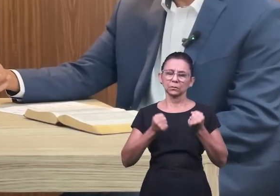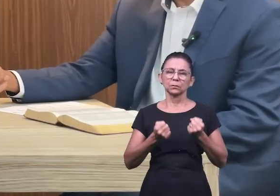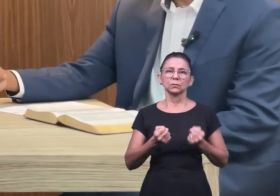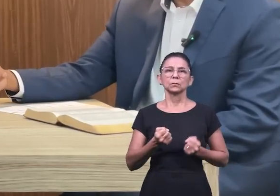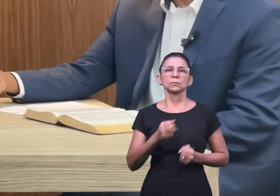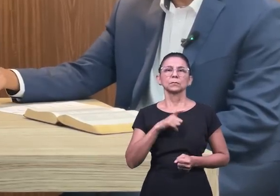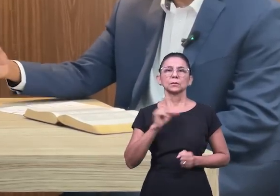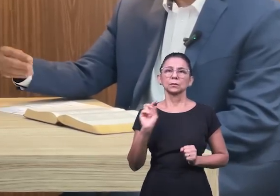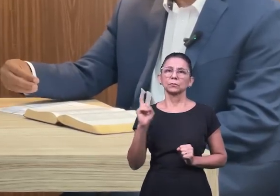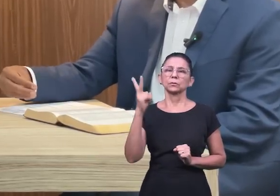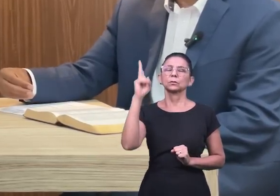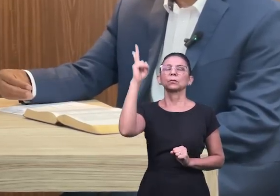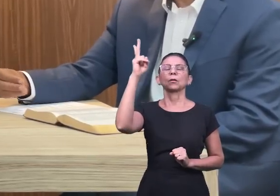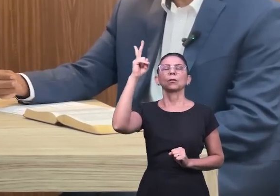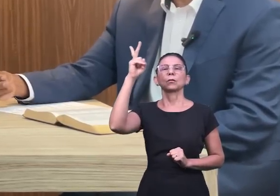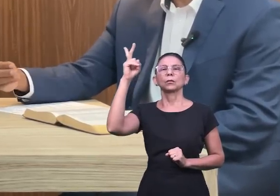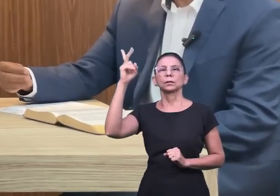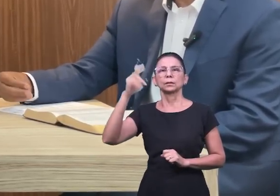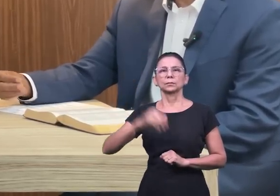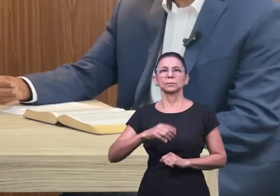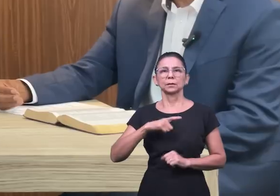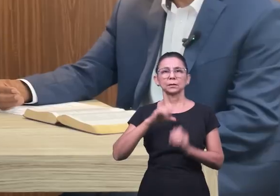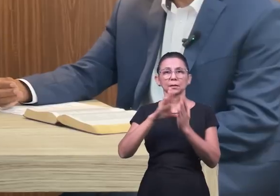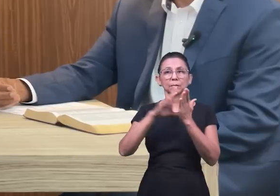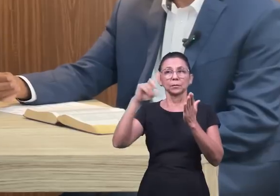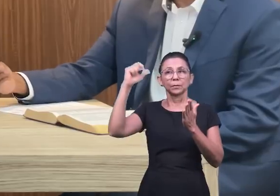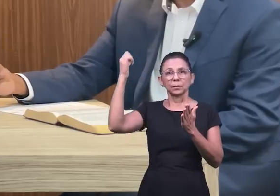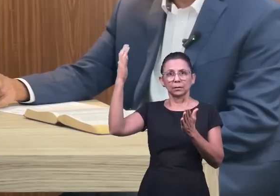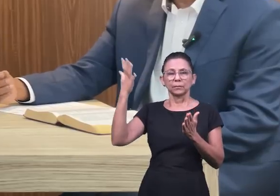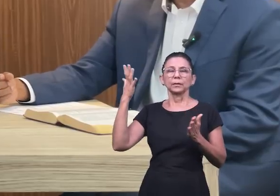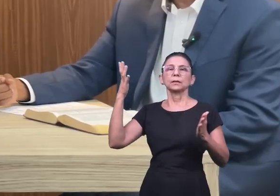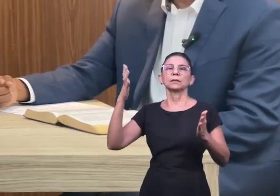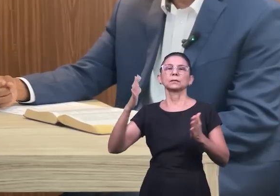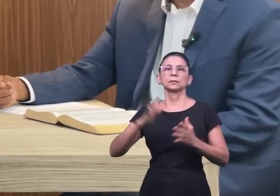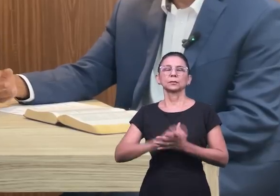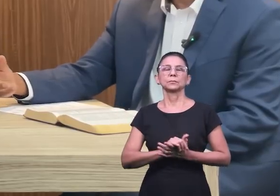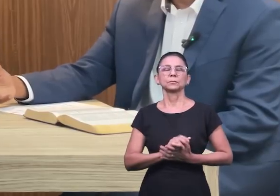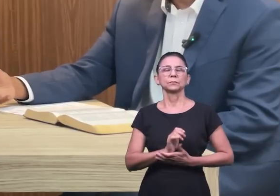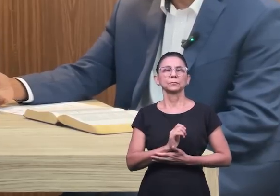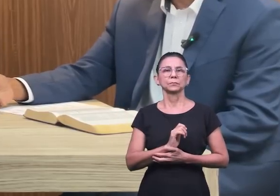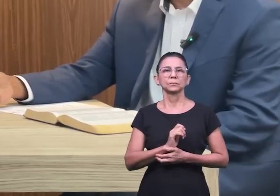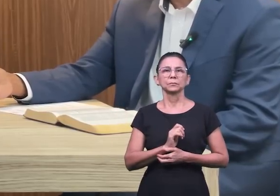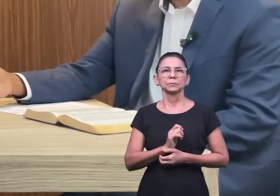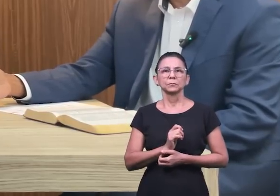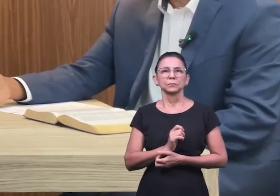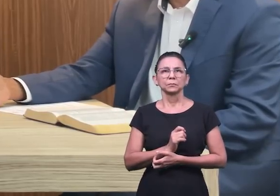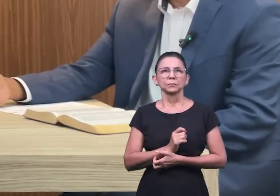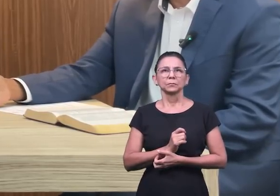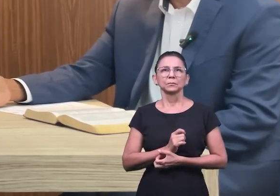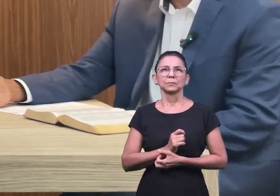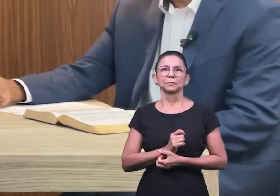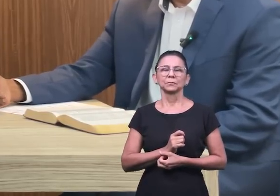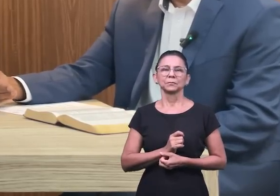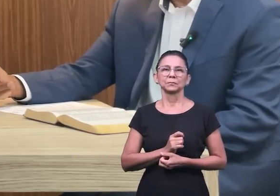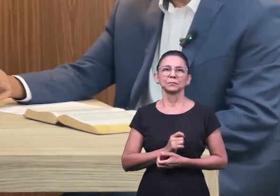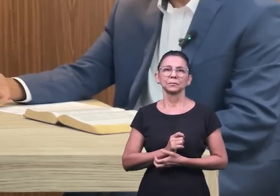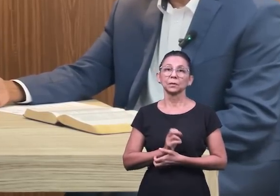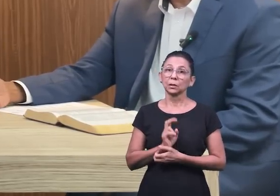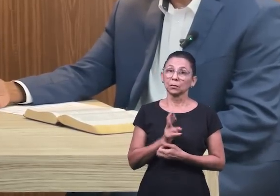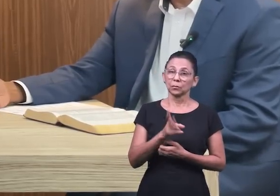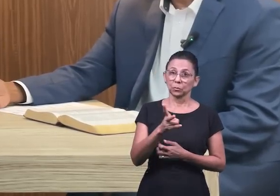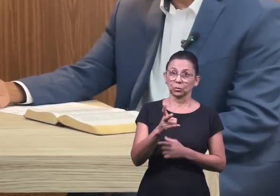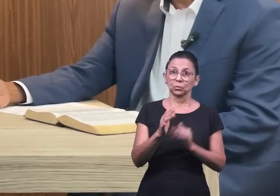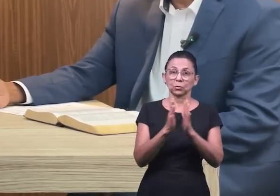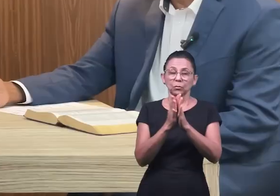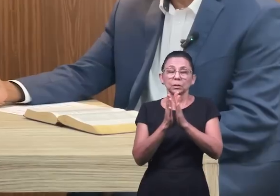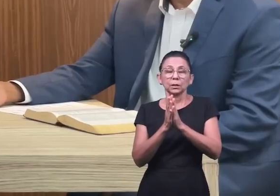homem. É do Espírito Santo que está na vida deles. Eles levam essa virtude. Eles estão voltando vitoriosos, porque eles levam